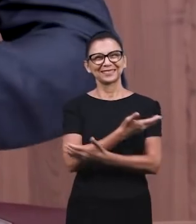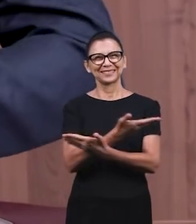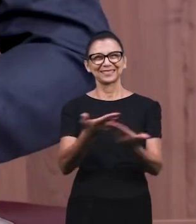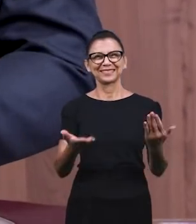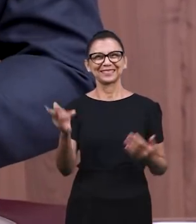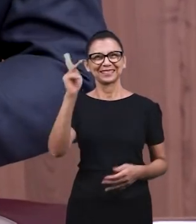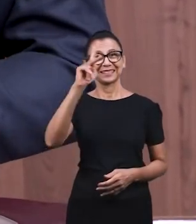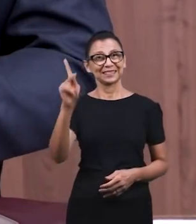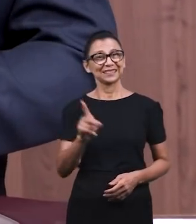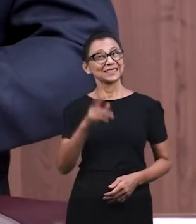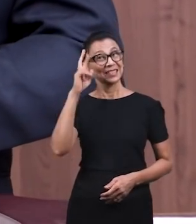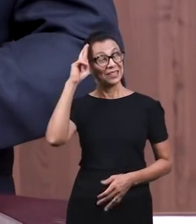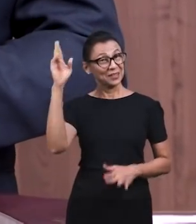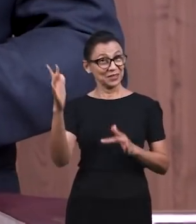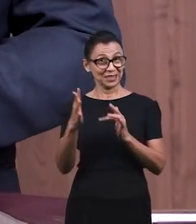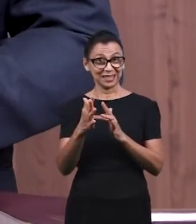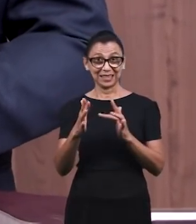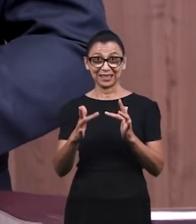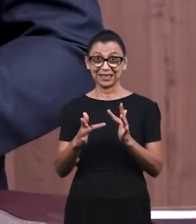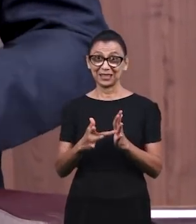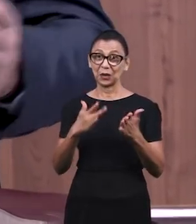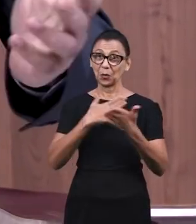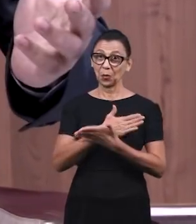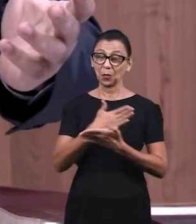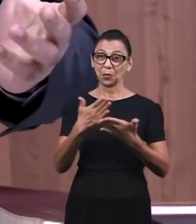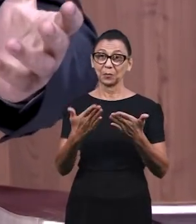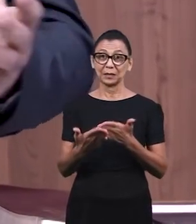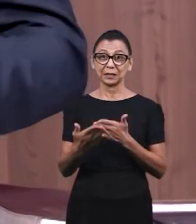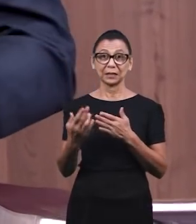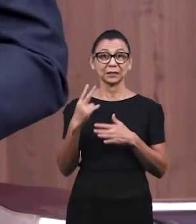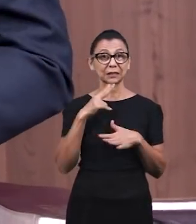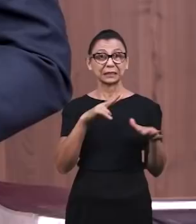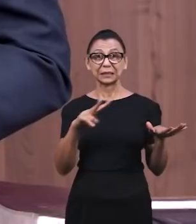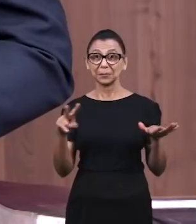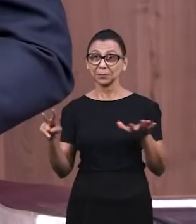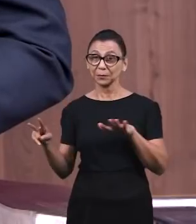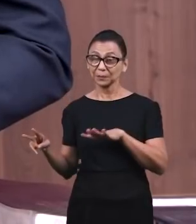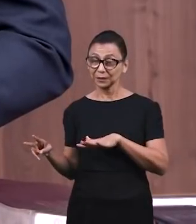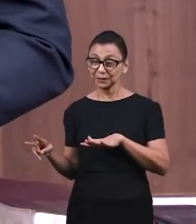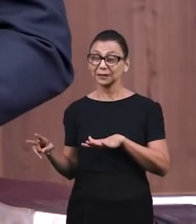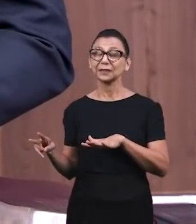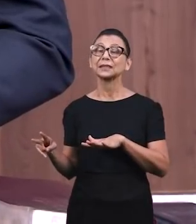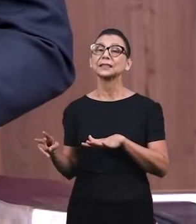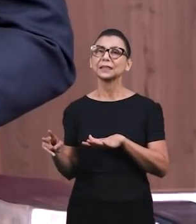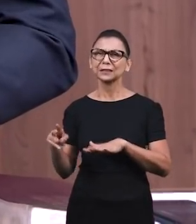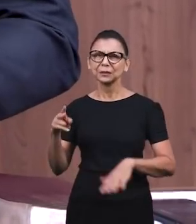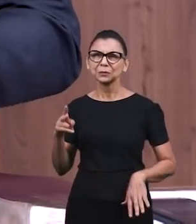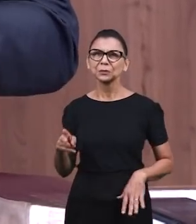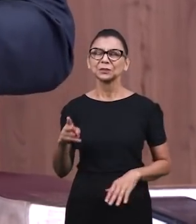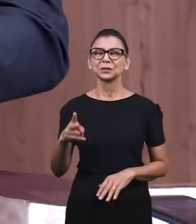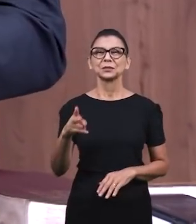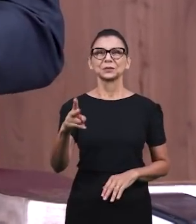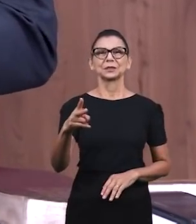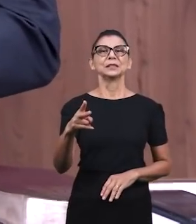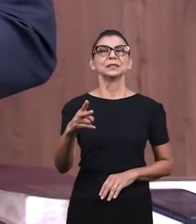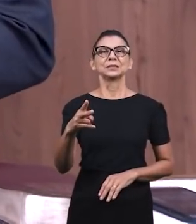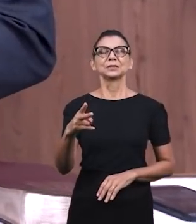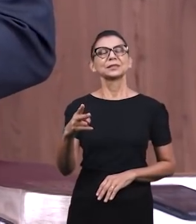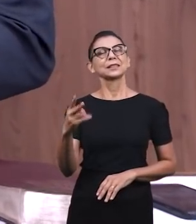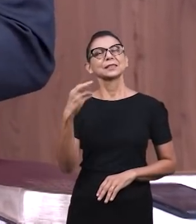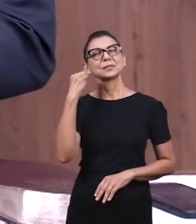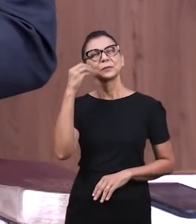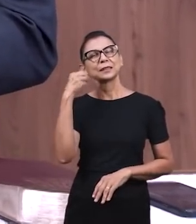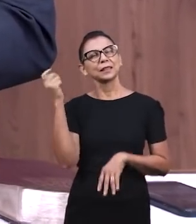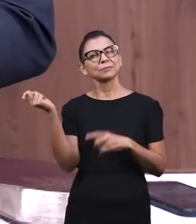Olá, eu te saúdo com a paz do Senhor Jesus. Estamos começando mais uma semana em que continuamos vivendo